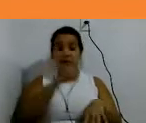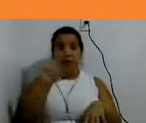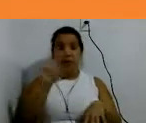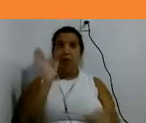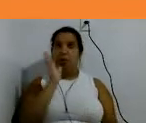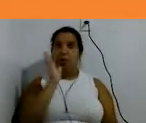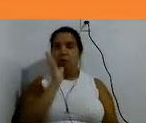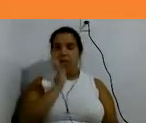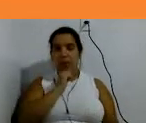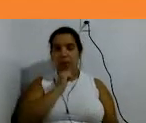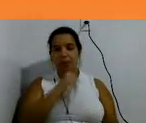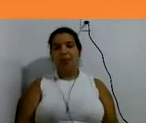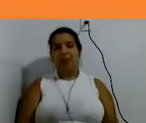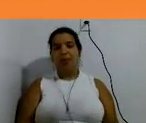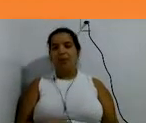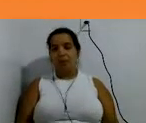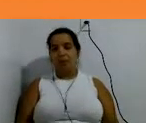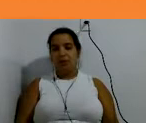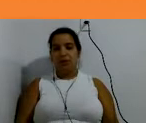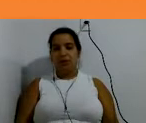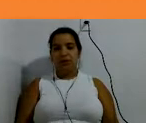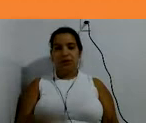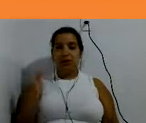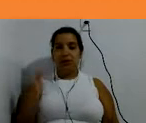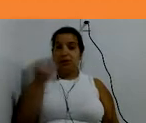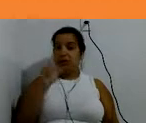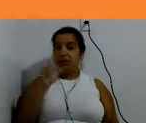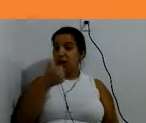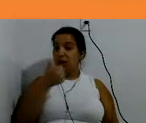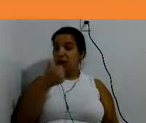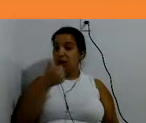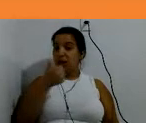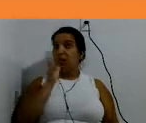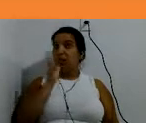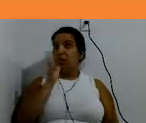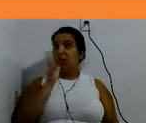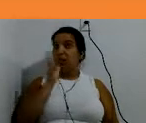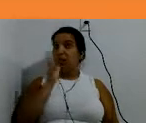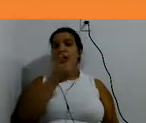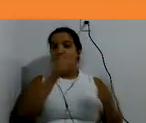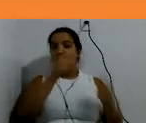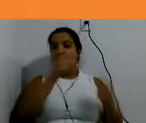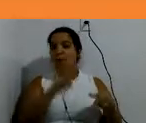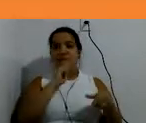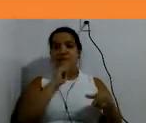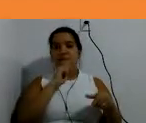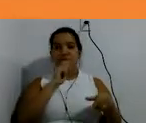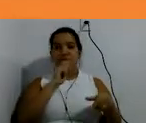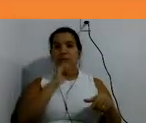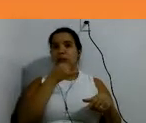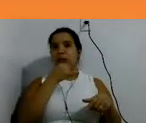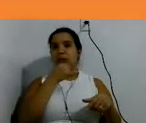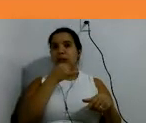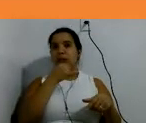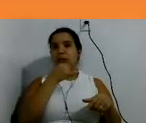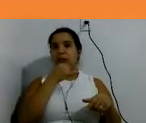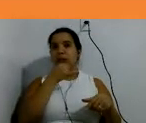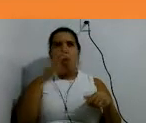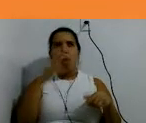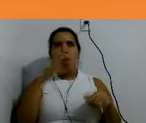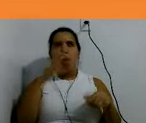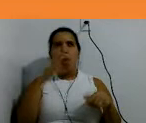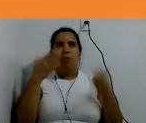prolongado. Ou seja, se o ciclo dele demora 10 dias, em uma região fria ou menos quente,